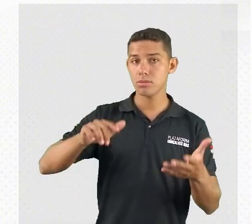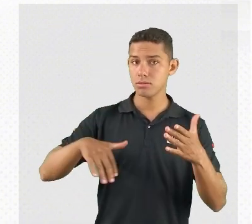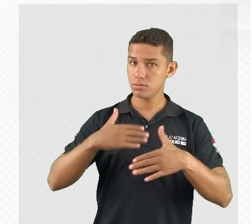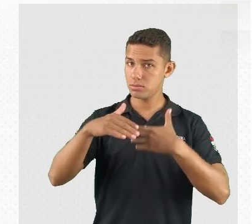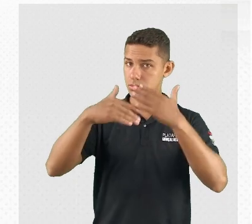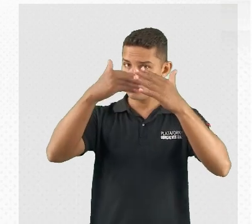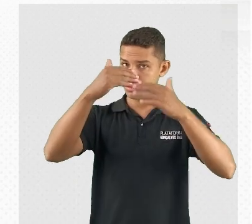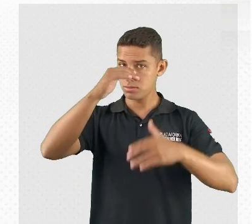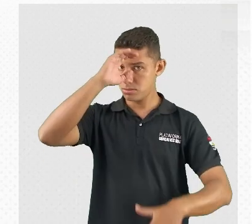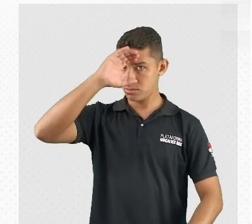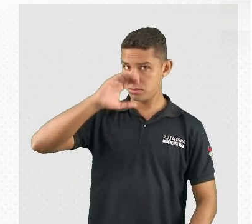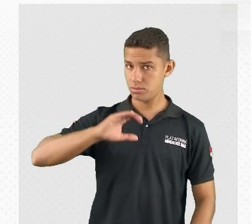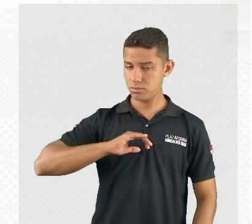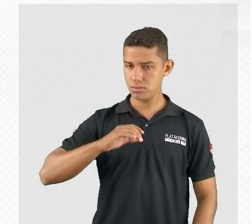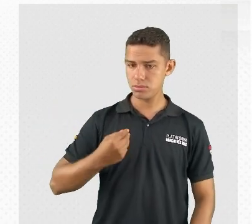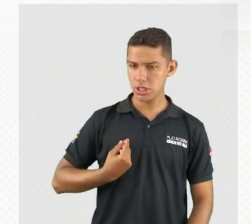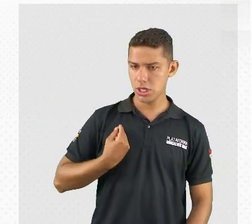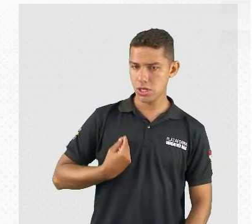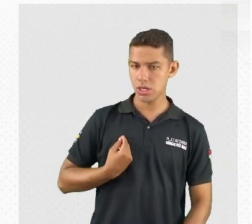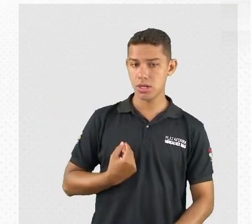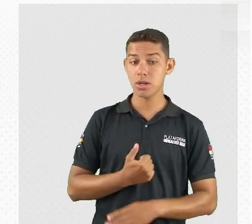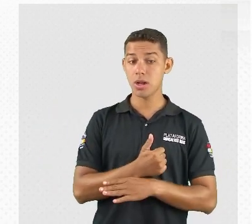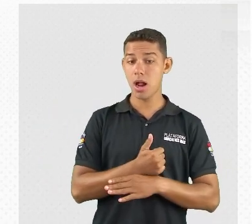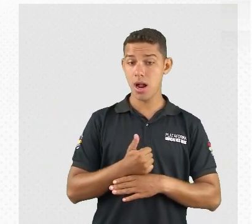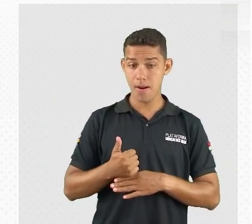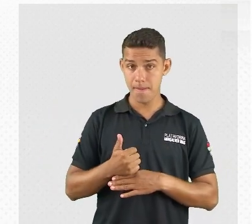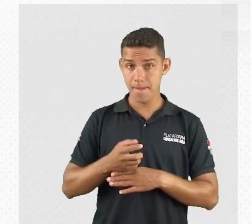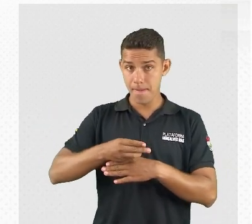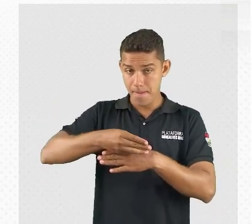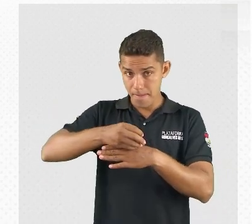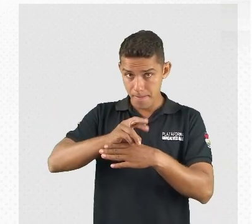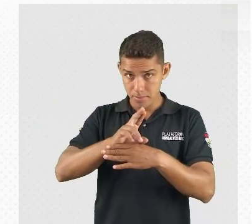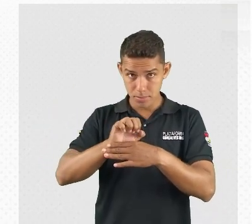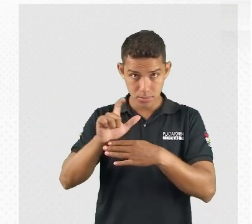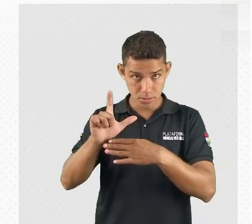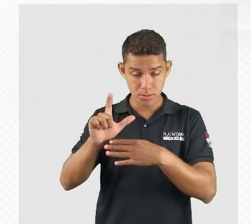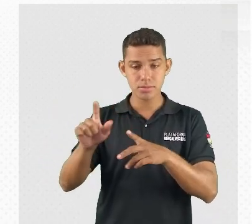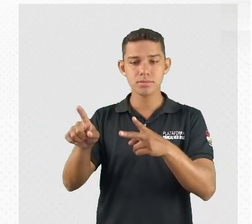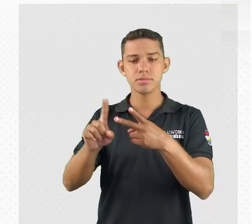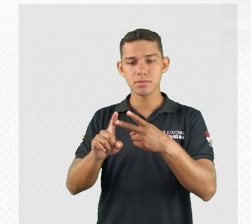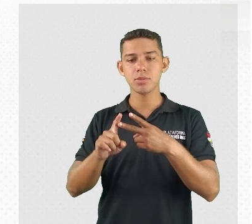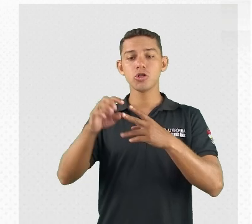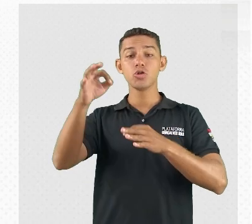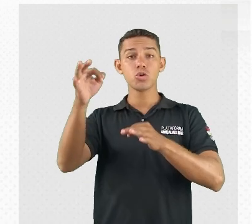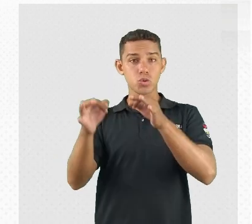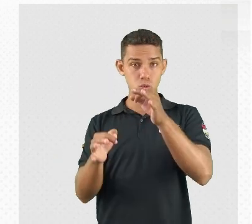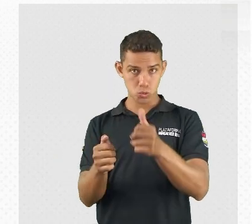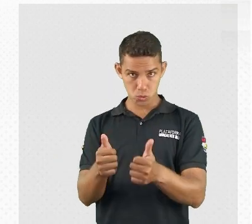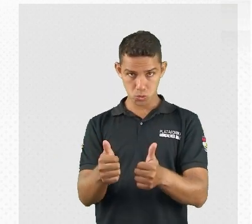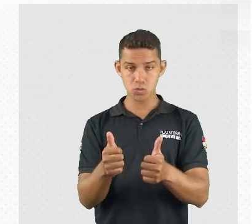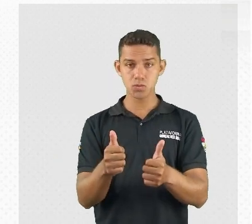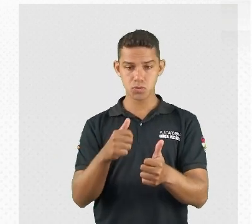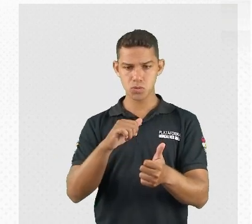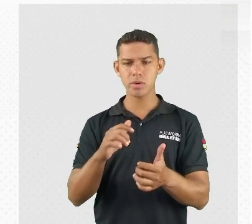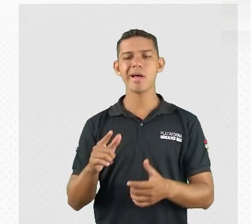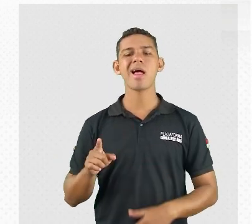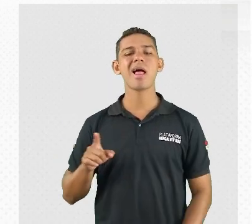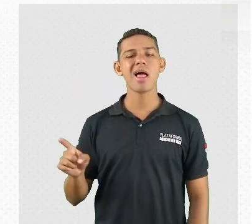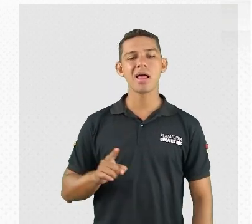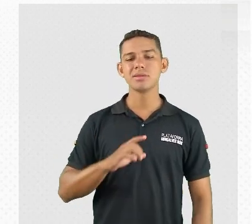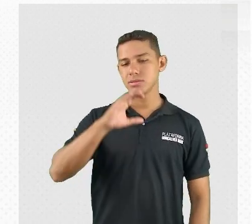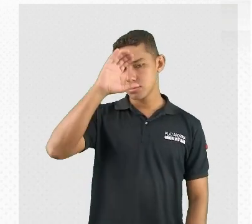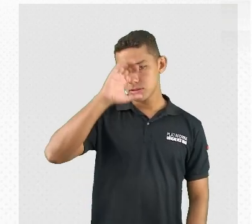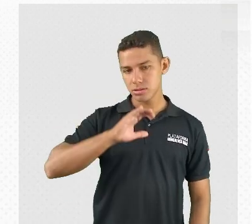nela convivem uma vida moral e justa, né? Então, esse cidadão ele deve ter garantido